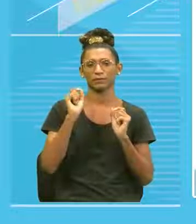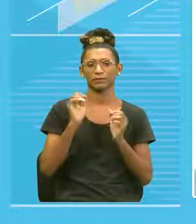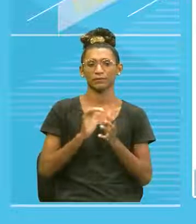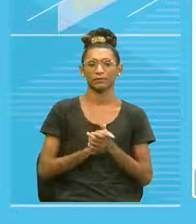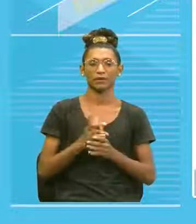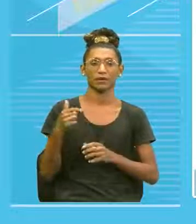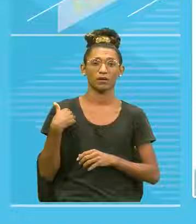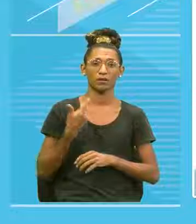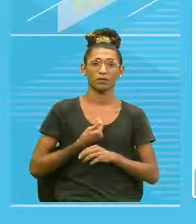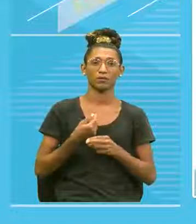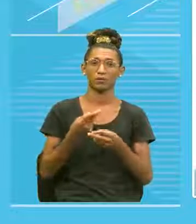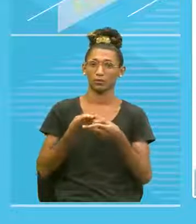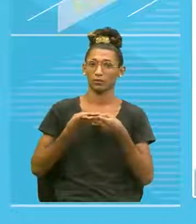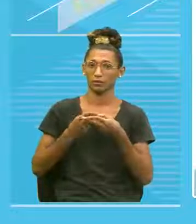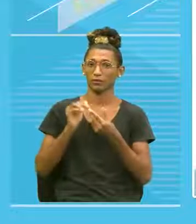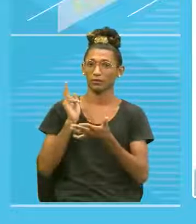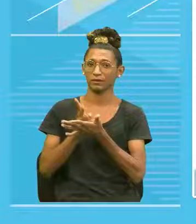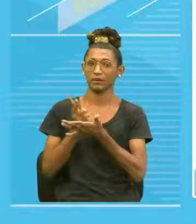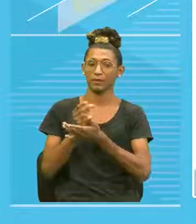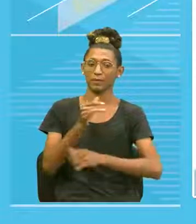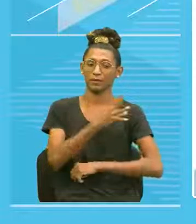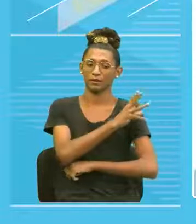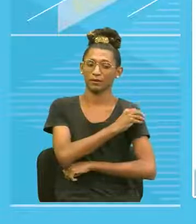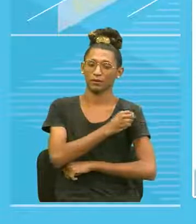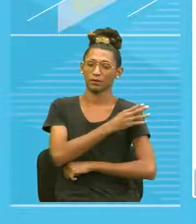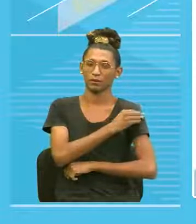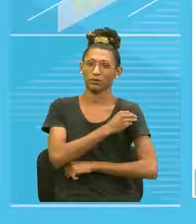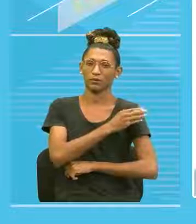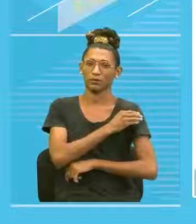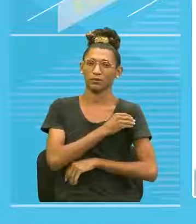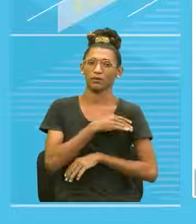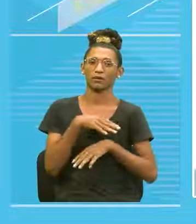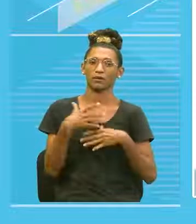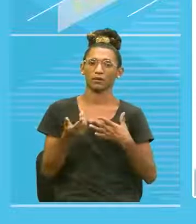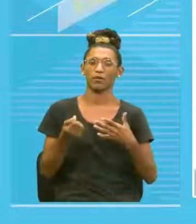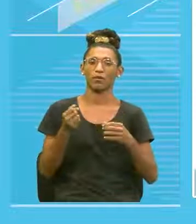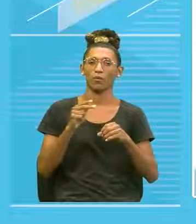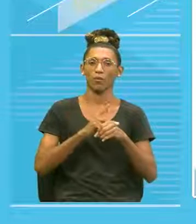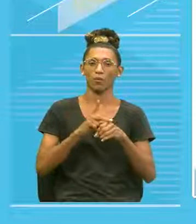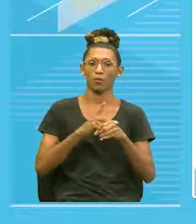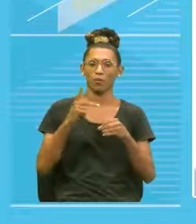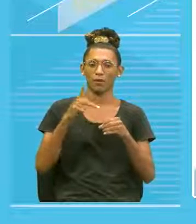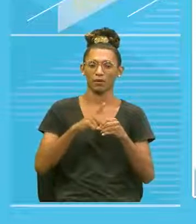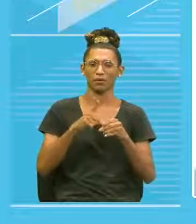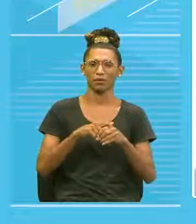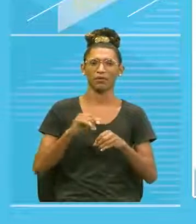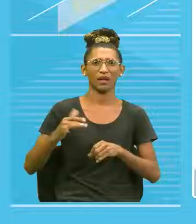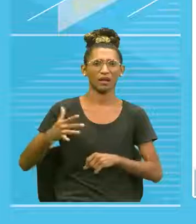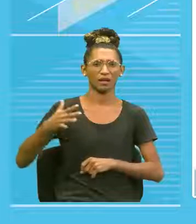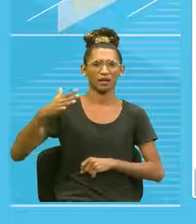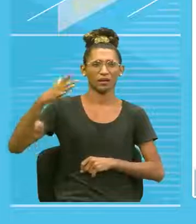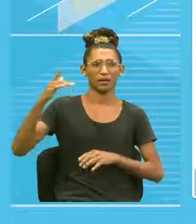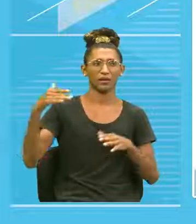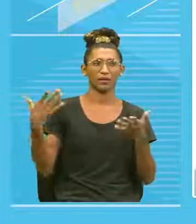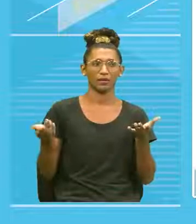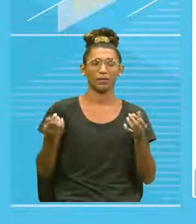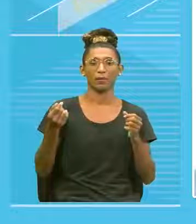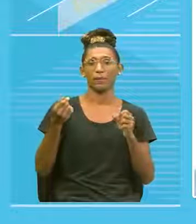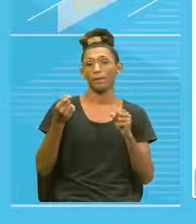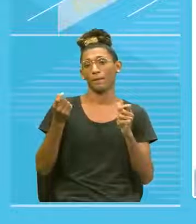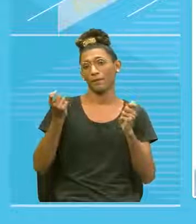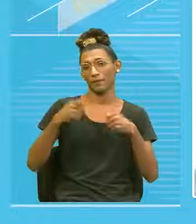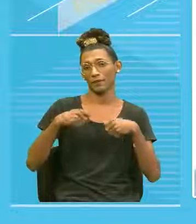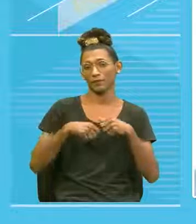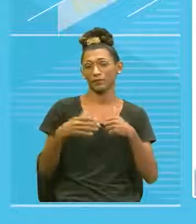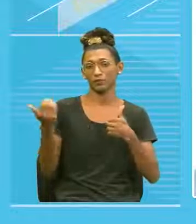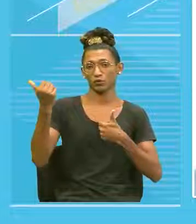a gente está consumindo gasolina em Niterói tá caro Bora buscar